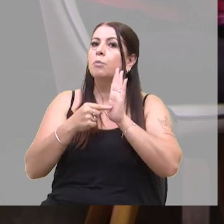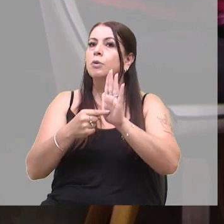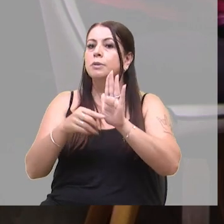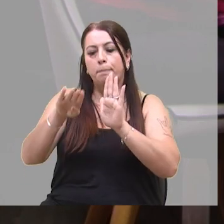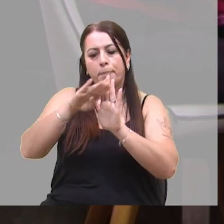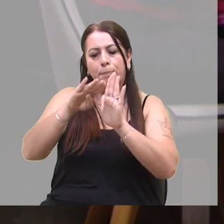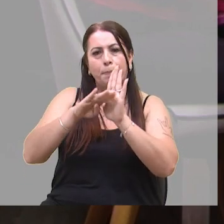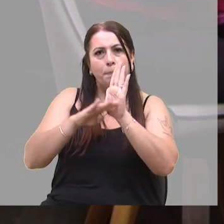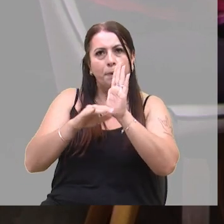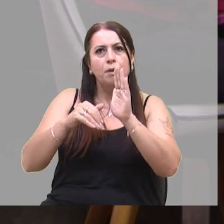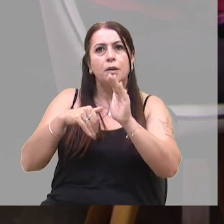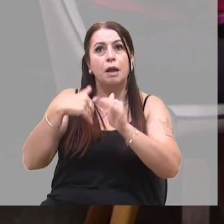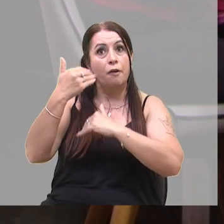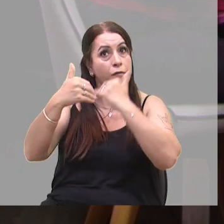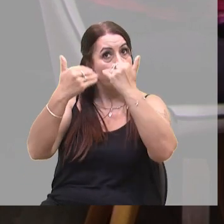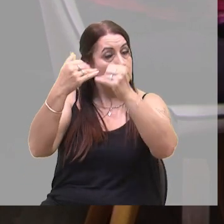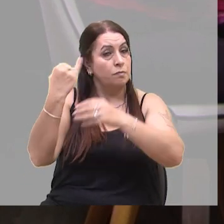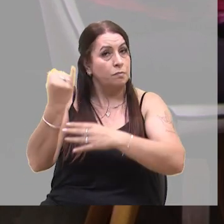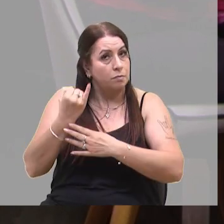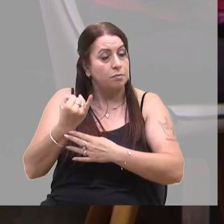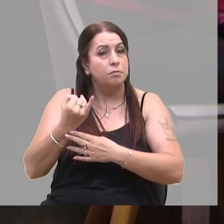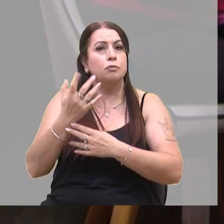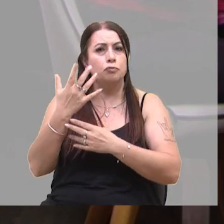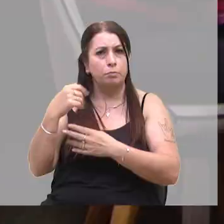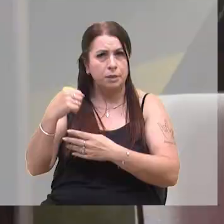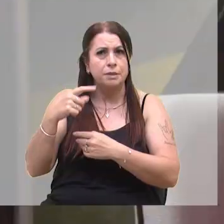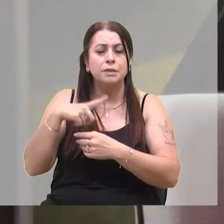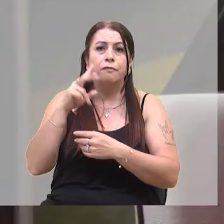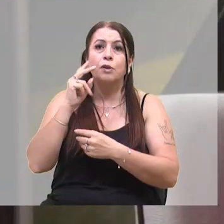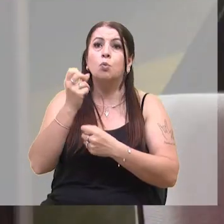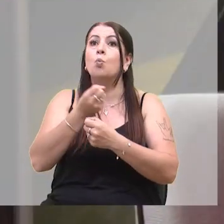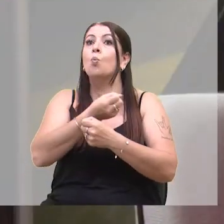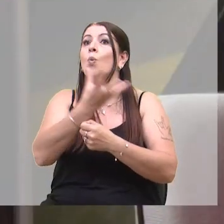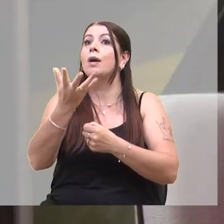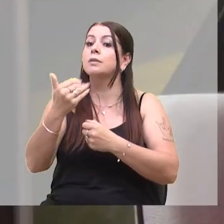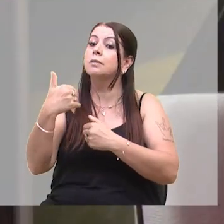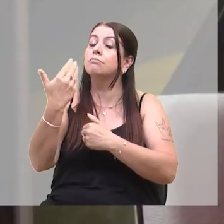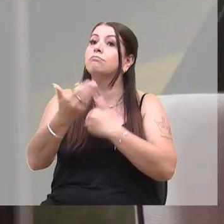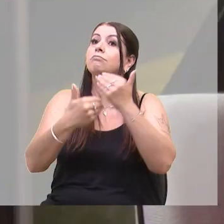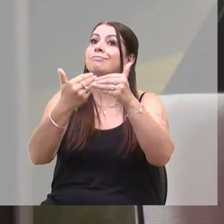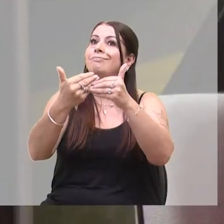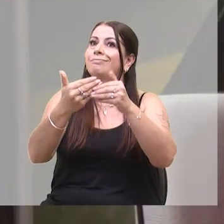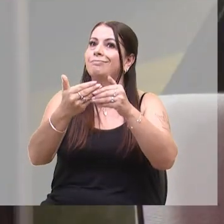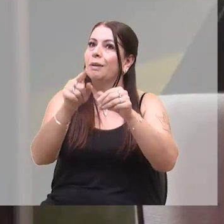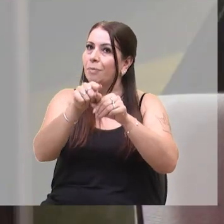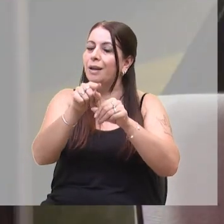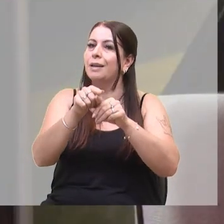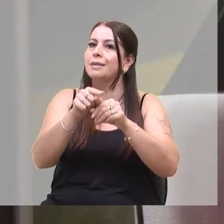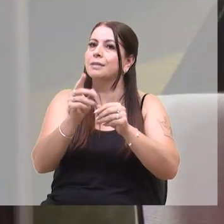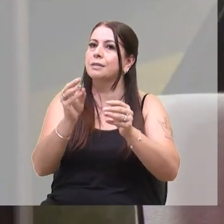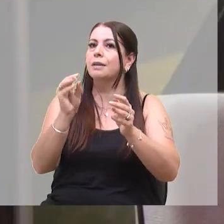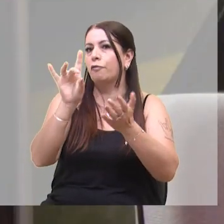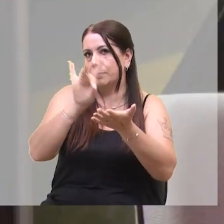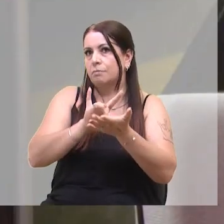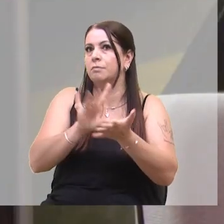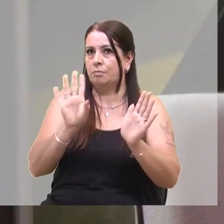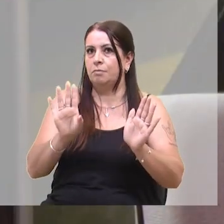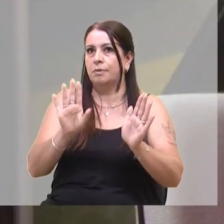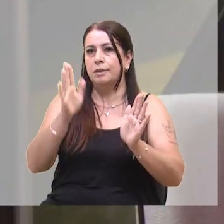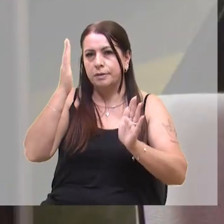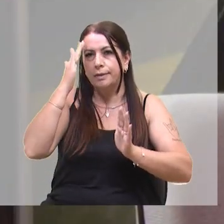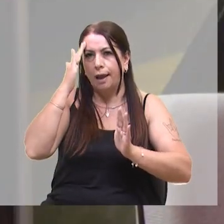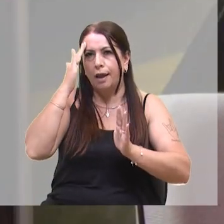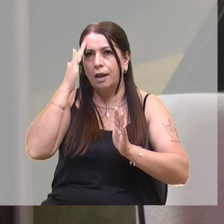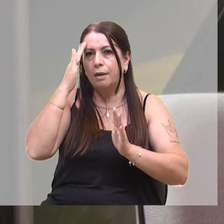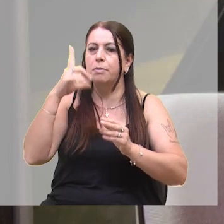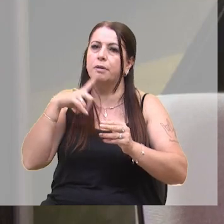Exato, discutiram muito essas questões, trouxeram, né, passos importantes, avanços importantes. A gente já precisa agora ver quais são os próximos